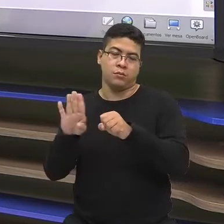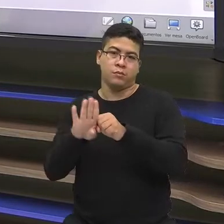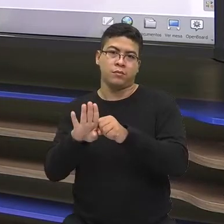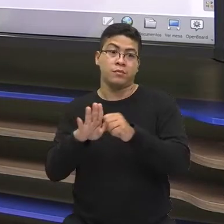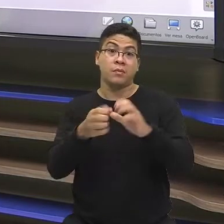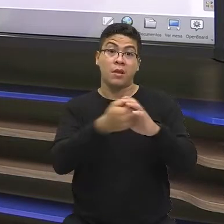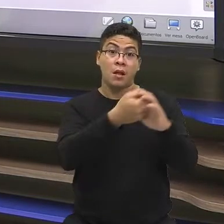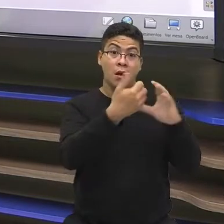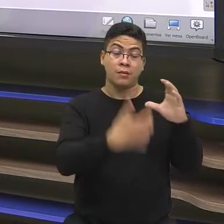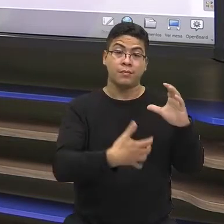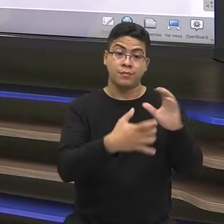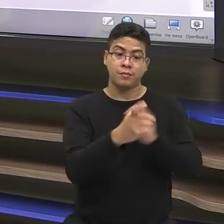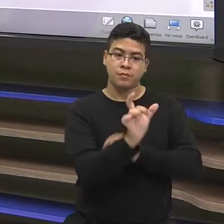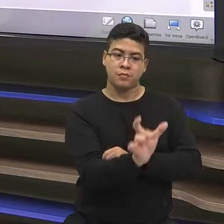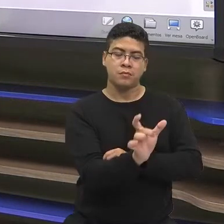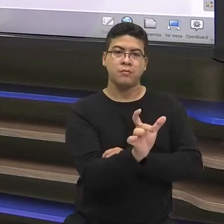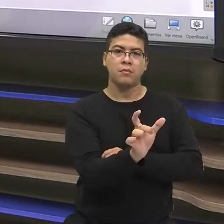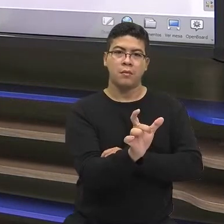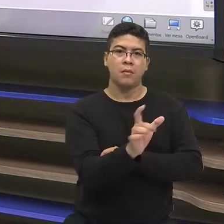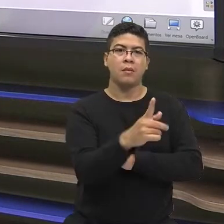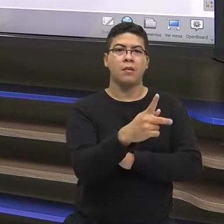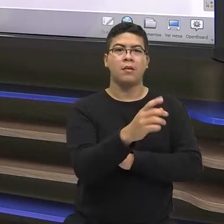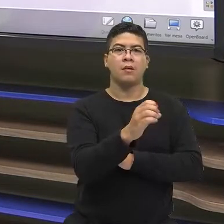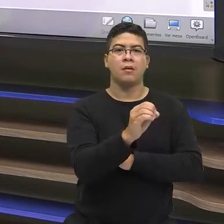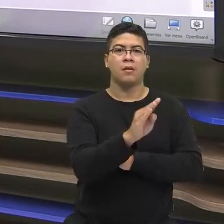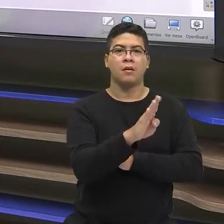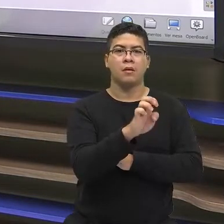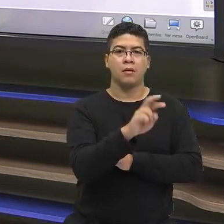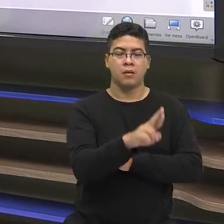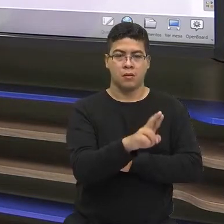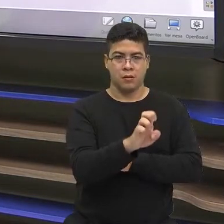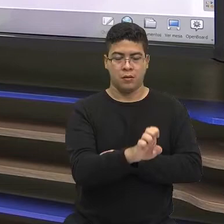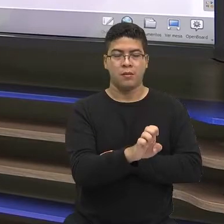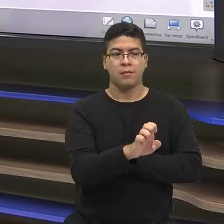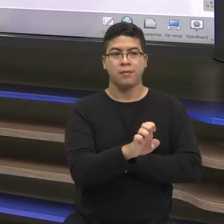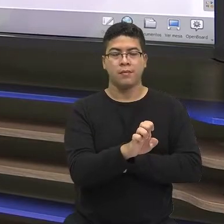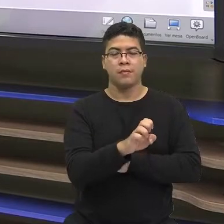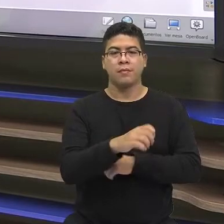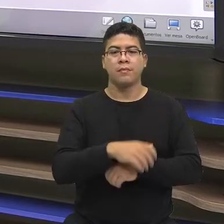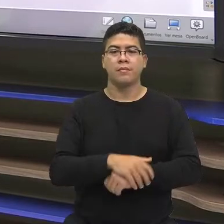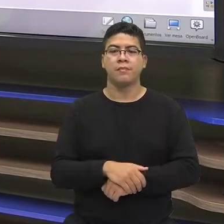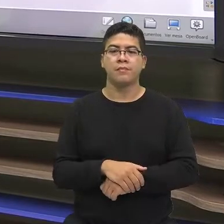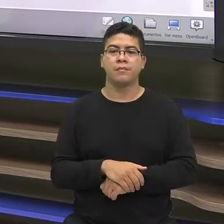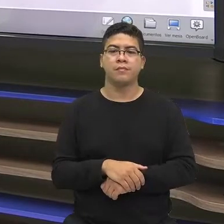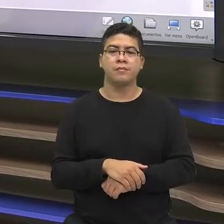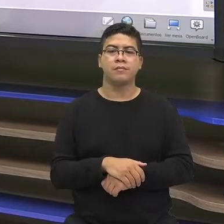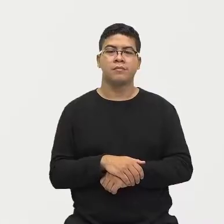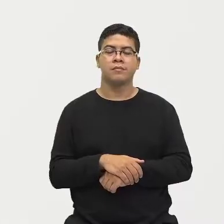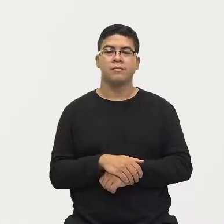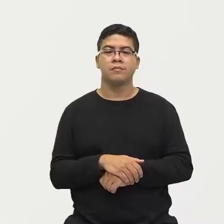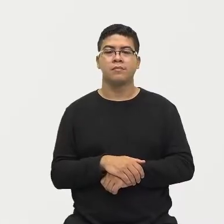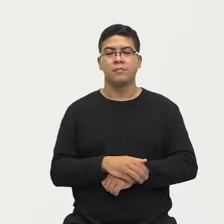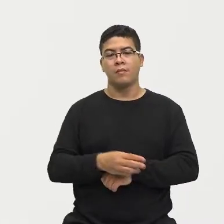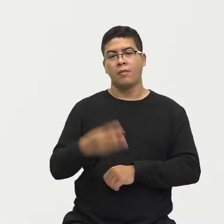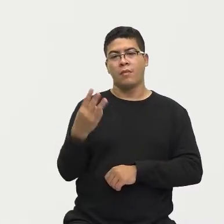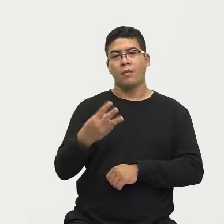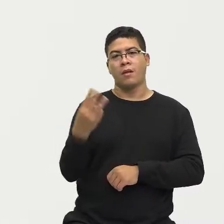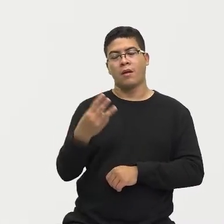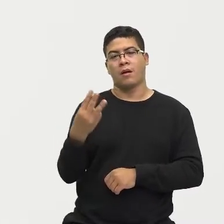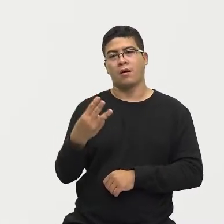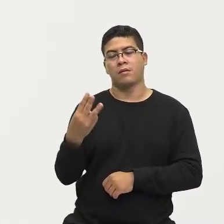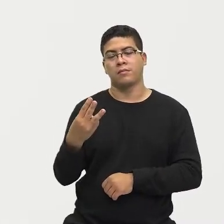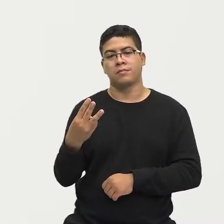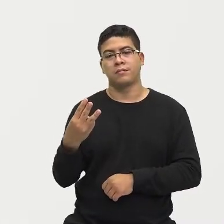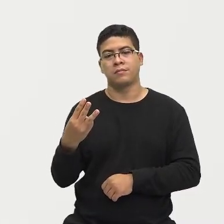do pobre, desse cego é ser pobre. Agora vamos ver a terceira frase, olha só.